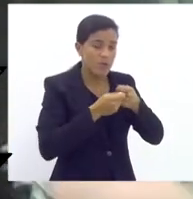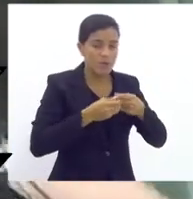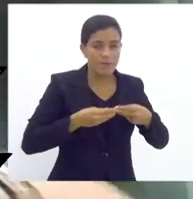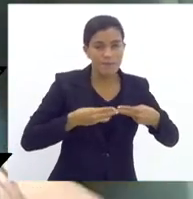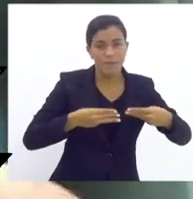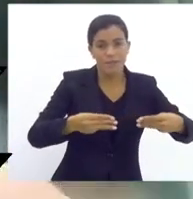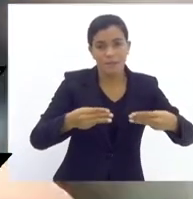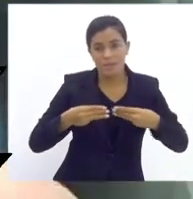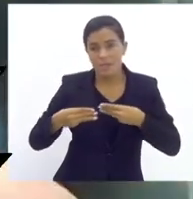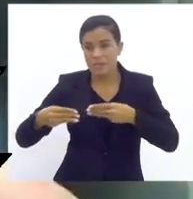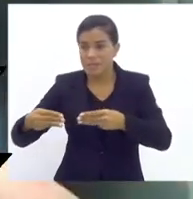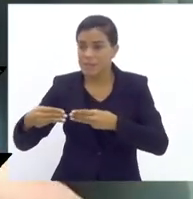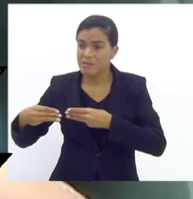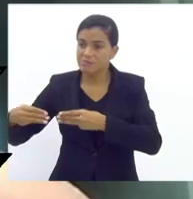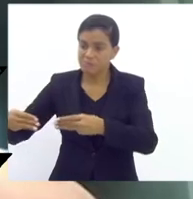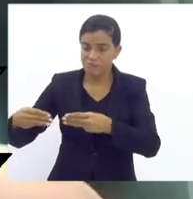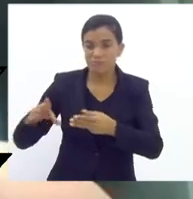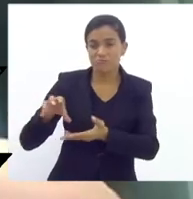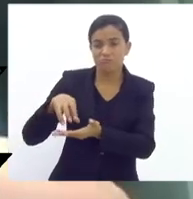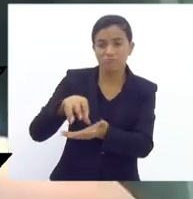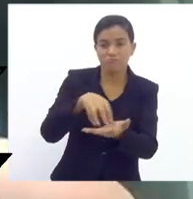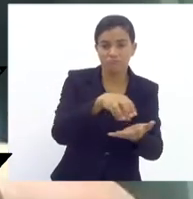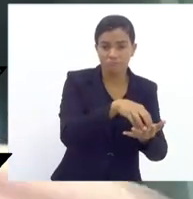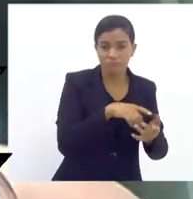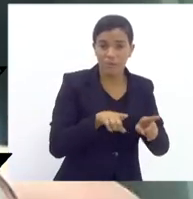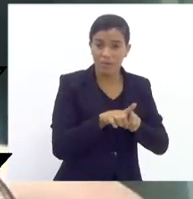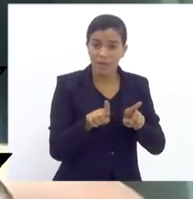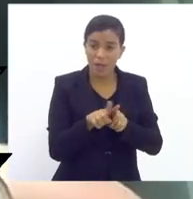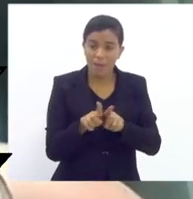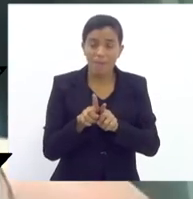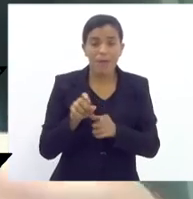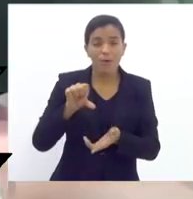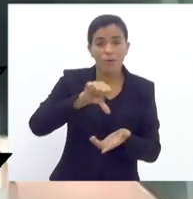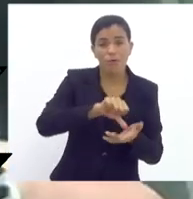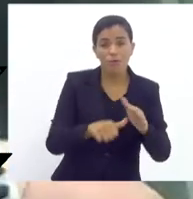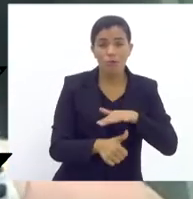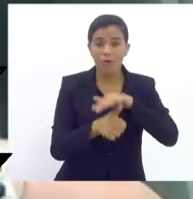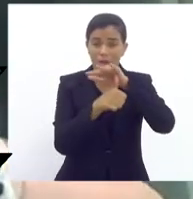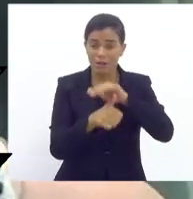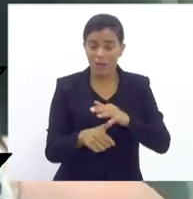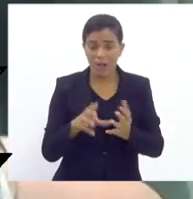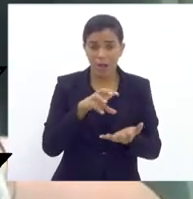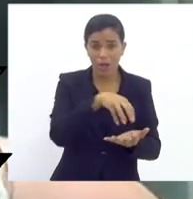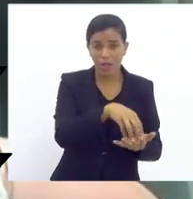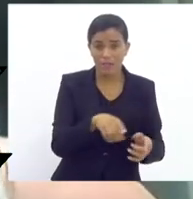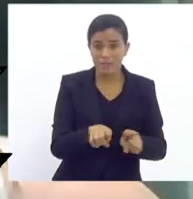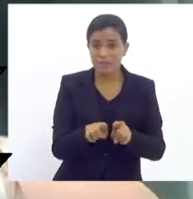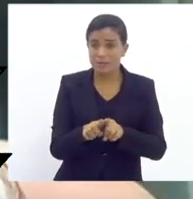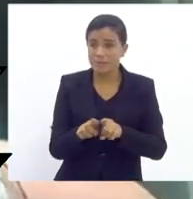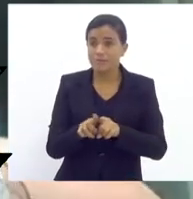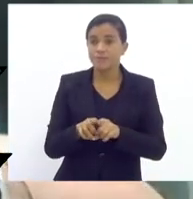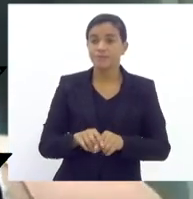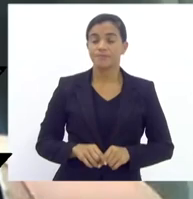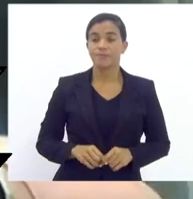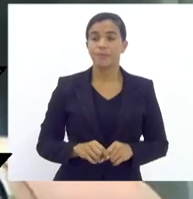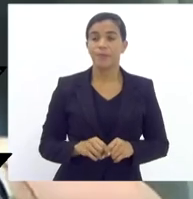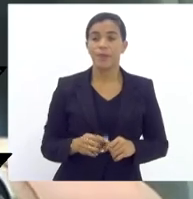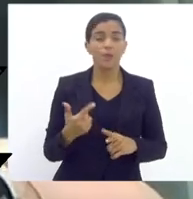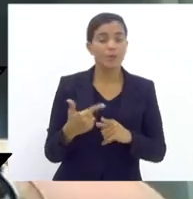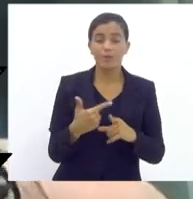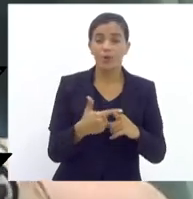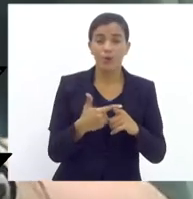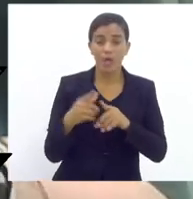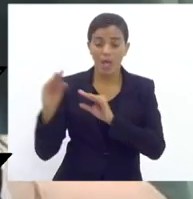né Ministério setoriais enfim com redes locais e com múltiplos atores né até porque a